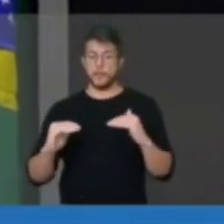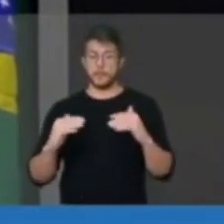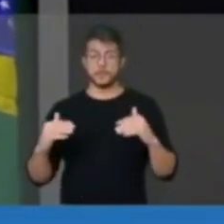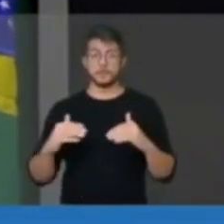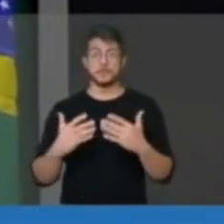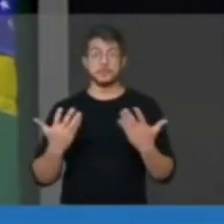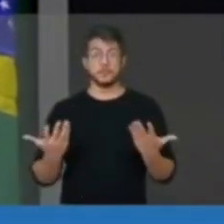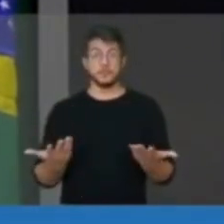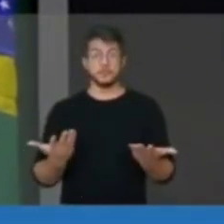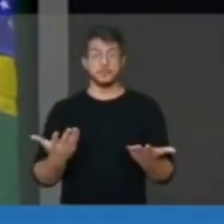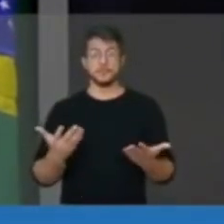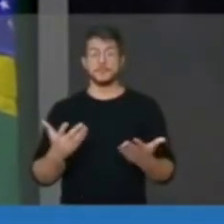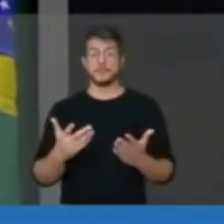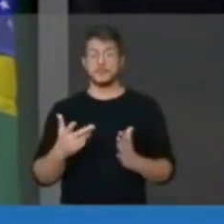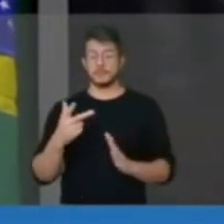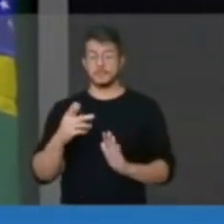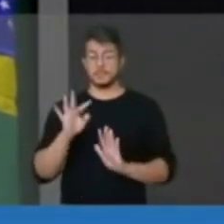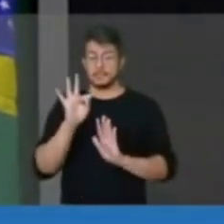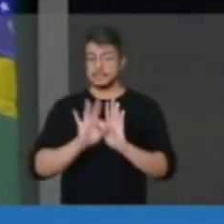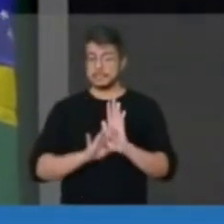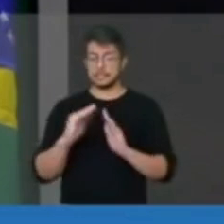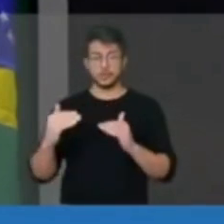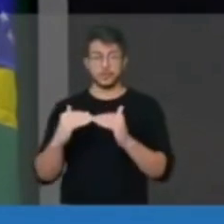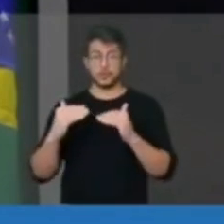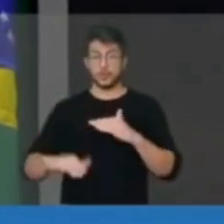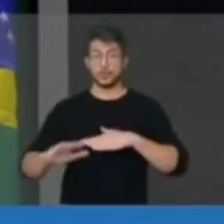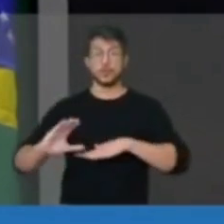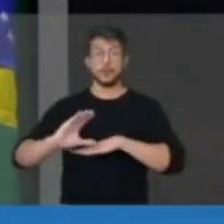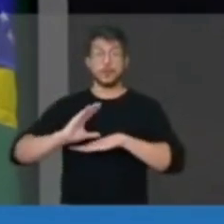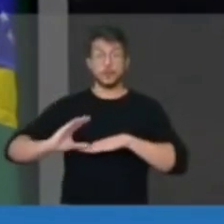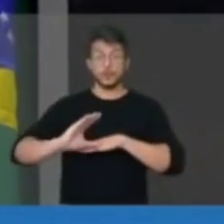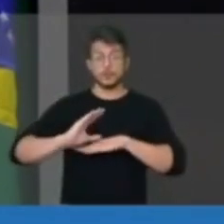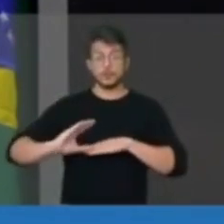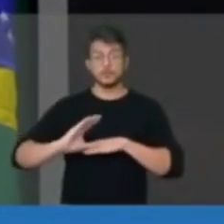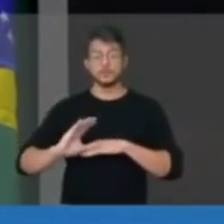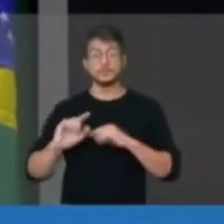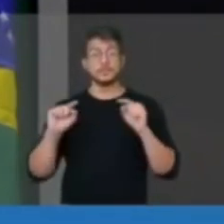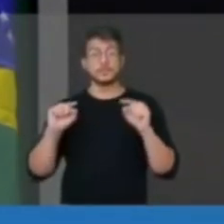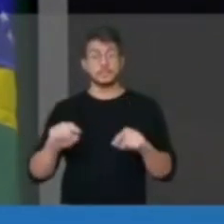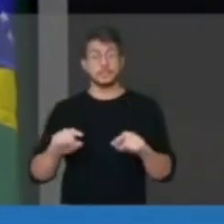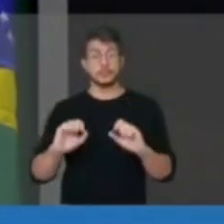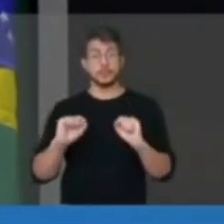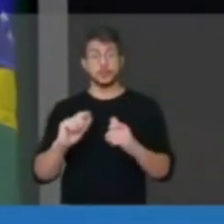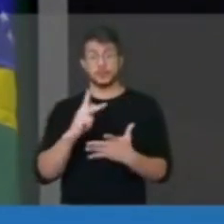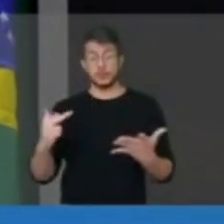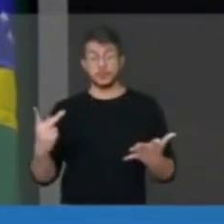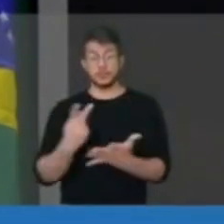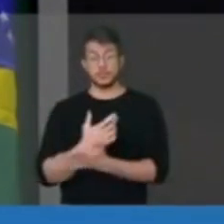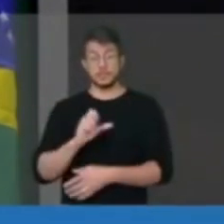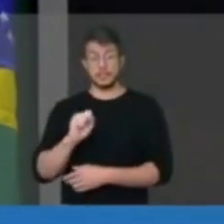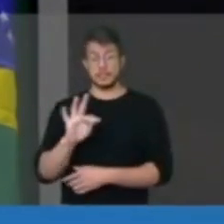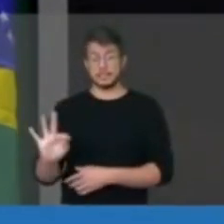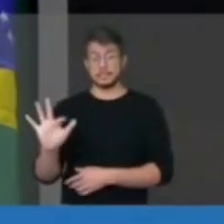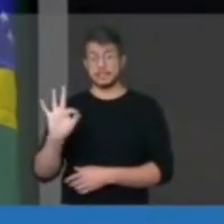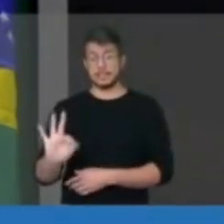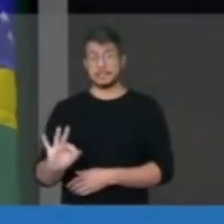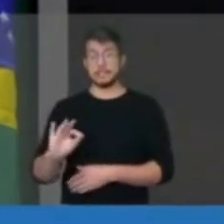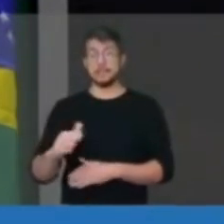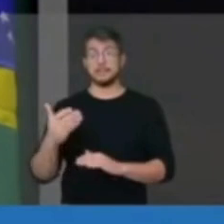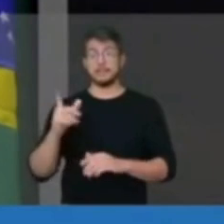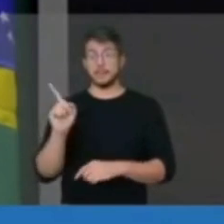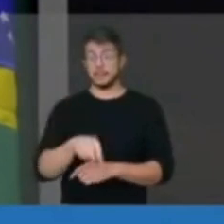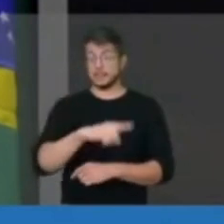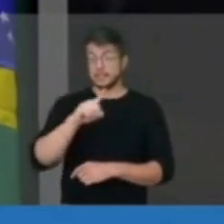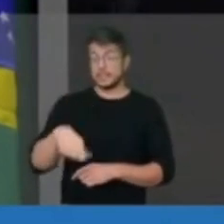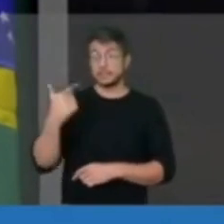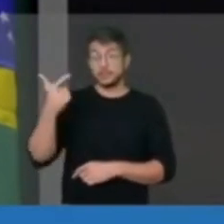texto inconstitucional, é um texto que muito provavelmente vai ser derrubado amanhã pelo Supremo Tribunal Federal e depois vai ter